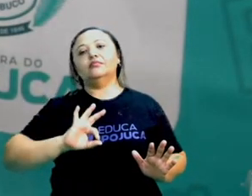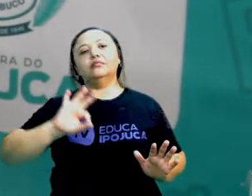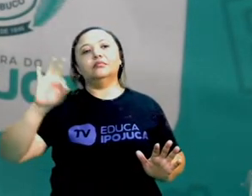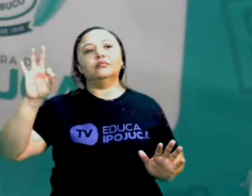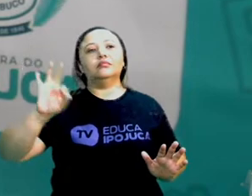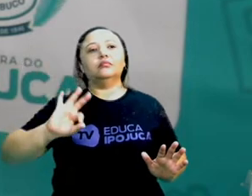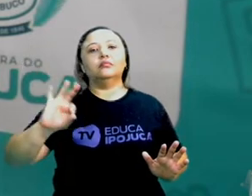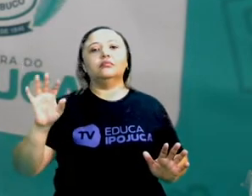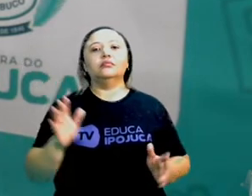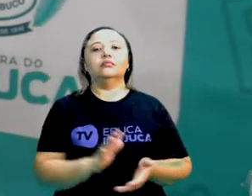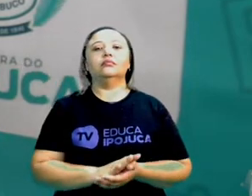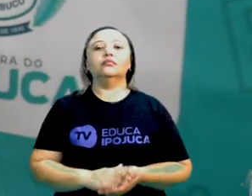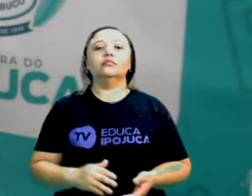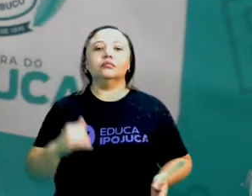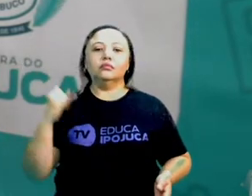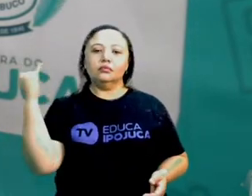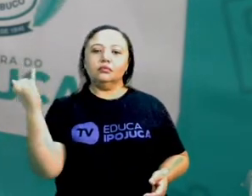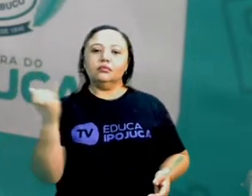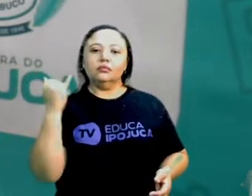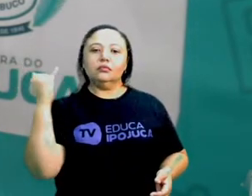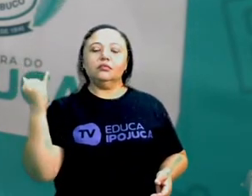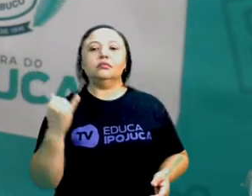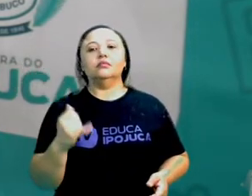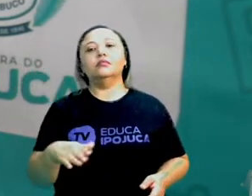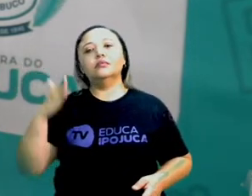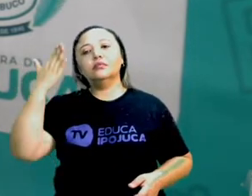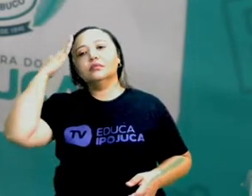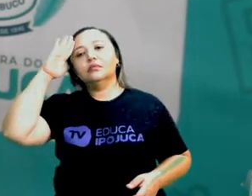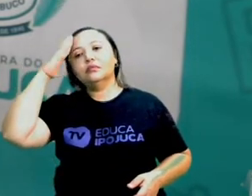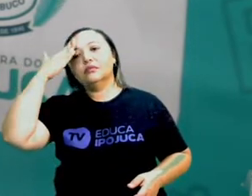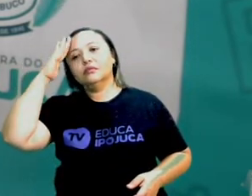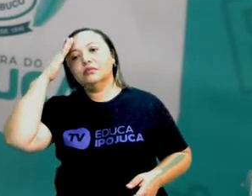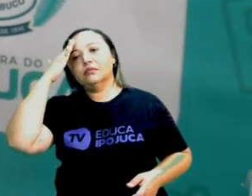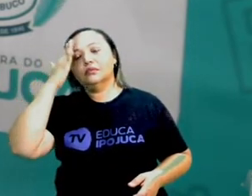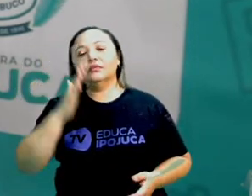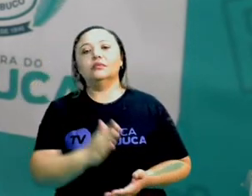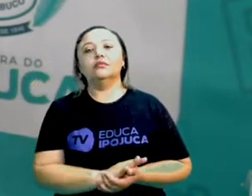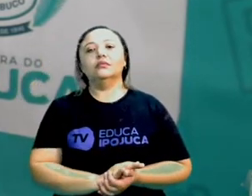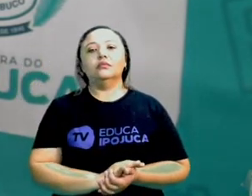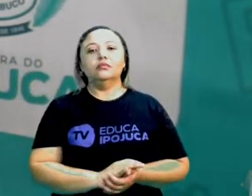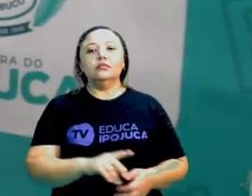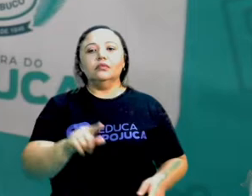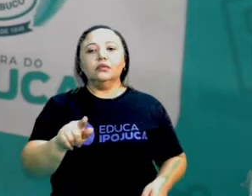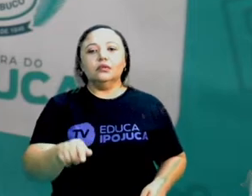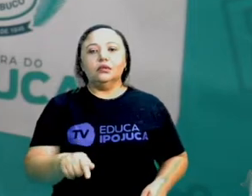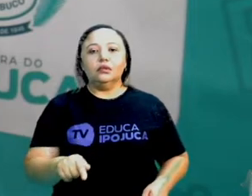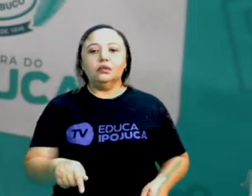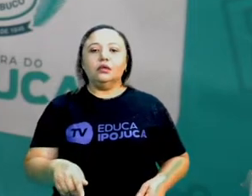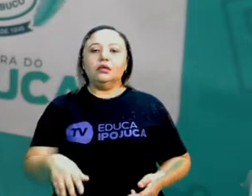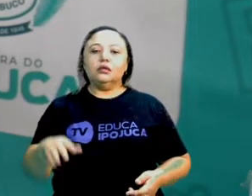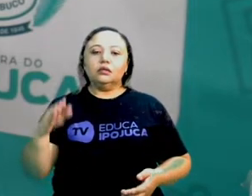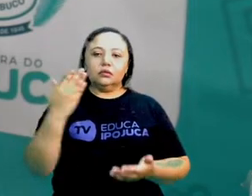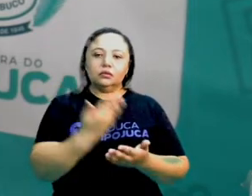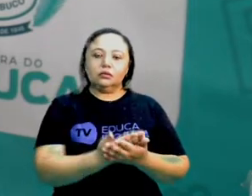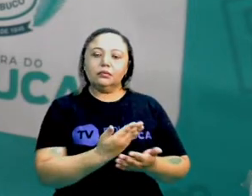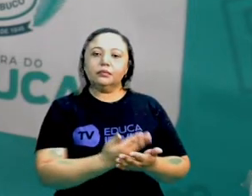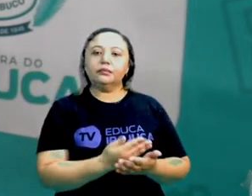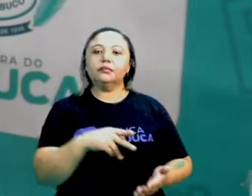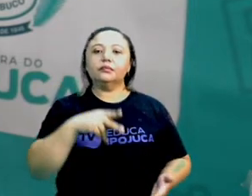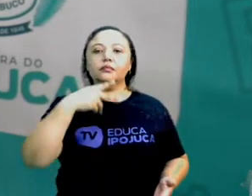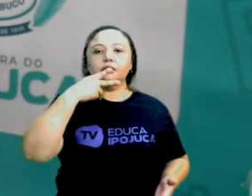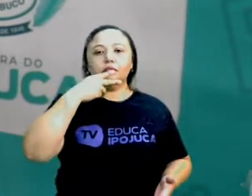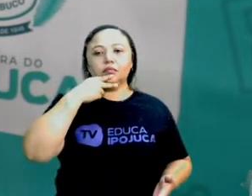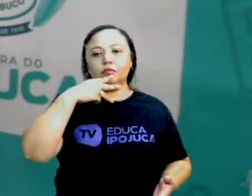muito importante a gente entender no nosso dia a dia por que é importante a gente dar probabilidade,